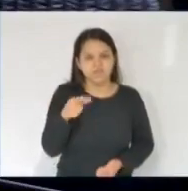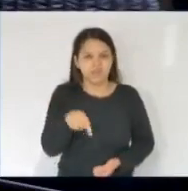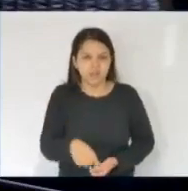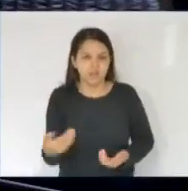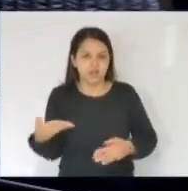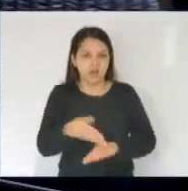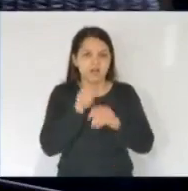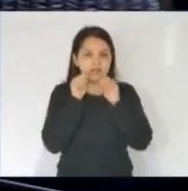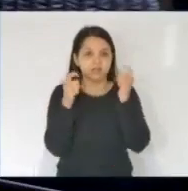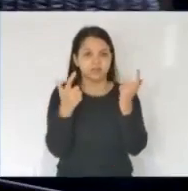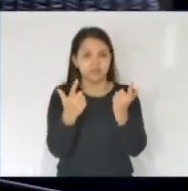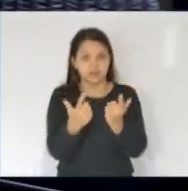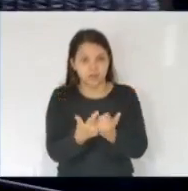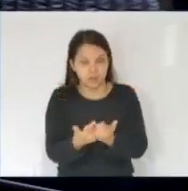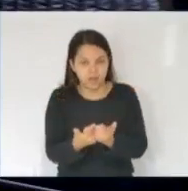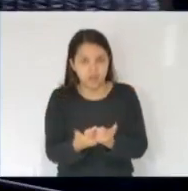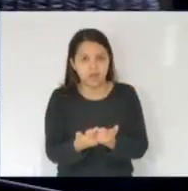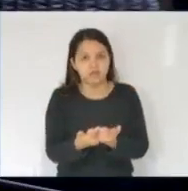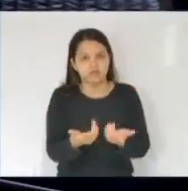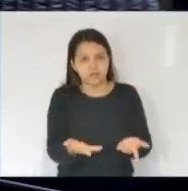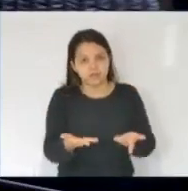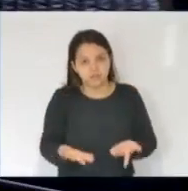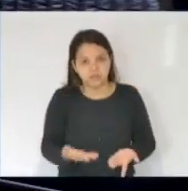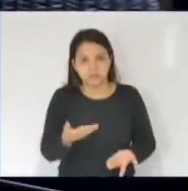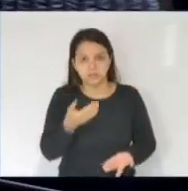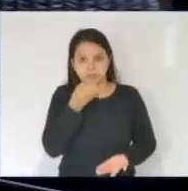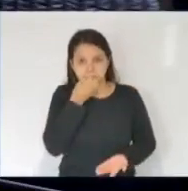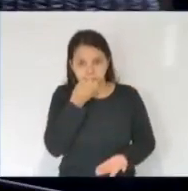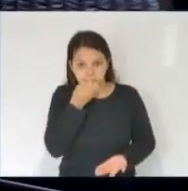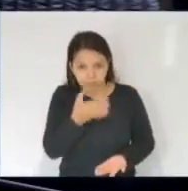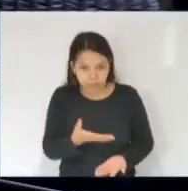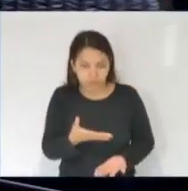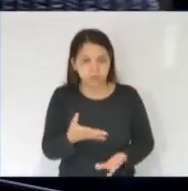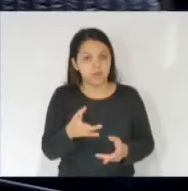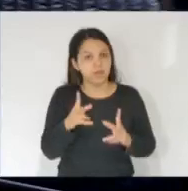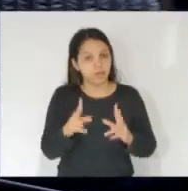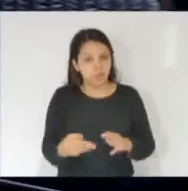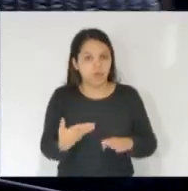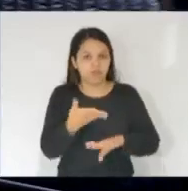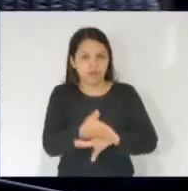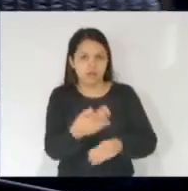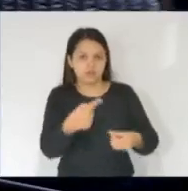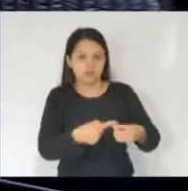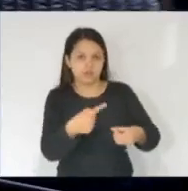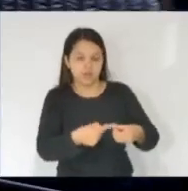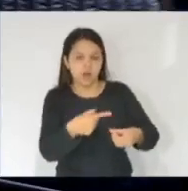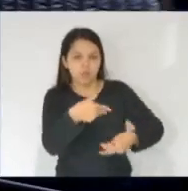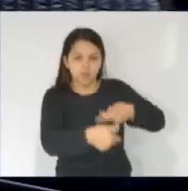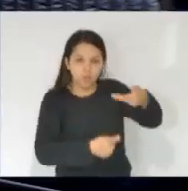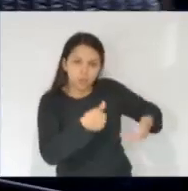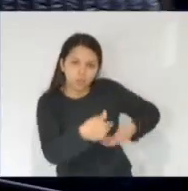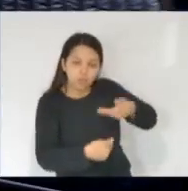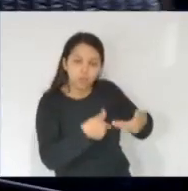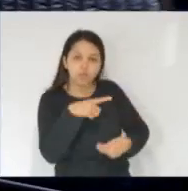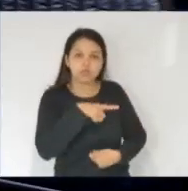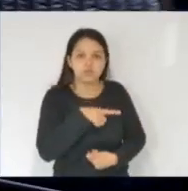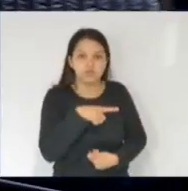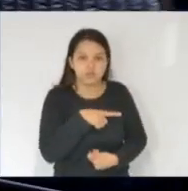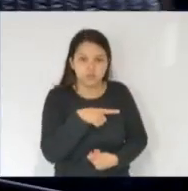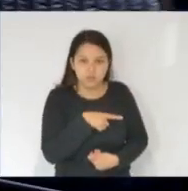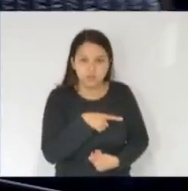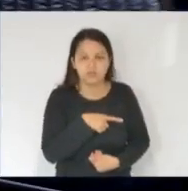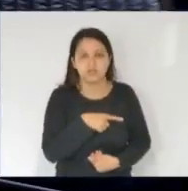Assembleia Legislativa tão bem quanto a gente é recebido toda vez que vai a Uruçanga, que tem um momento